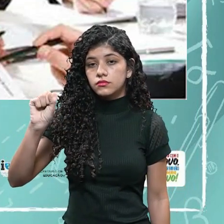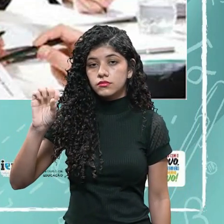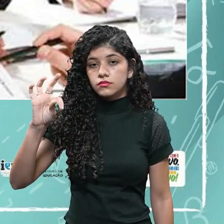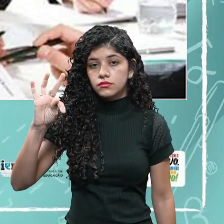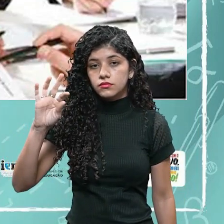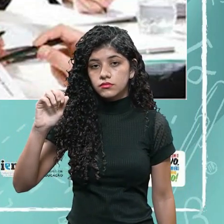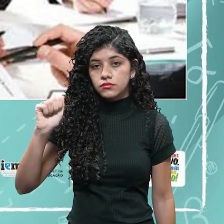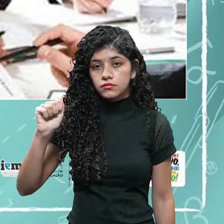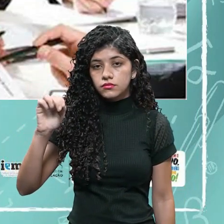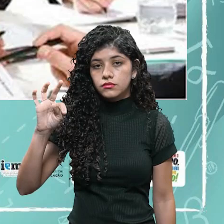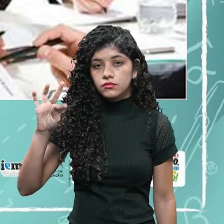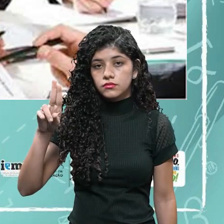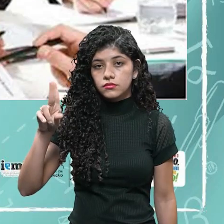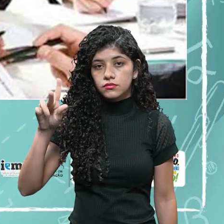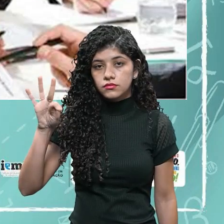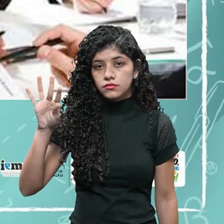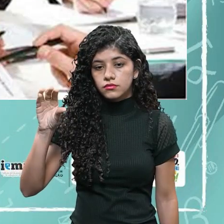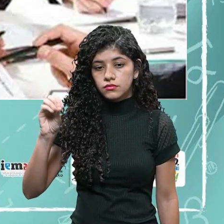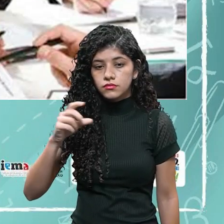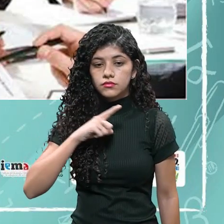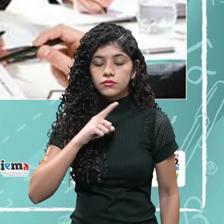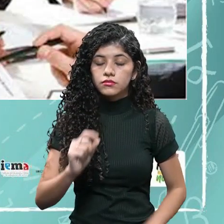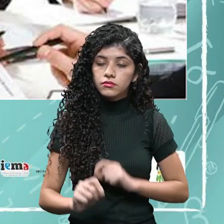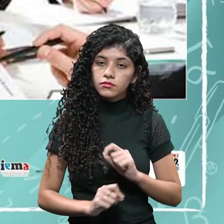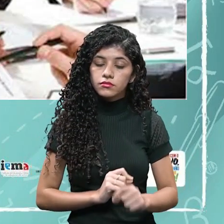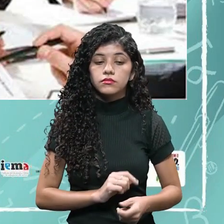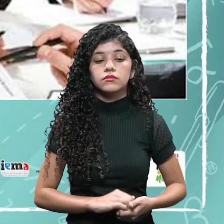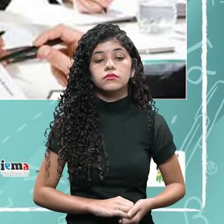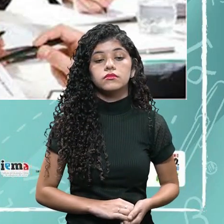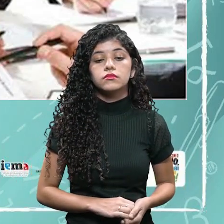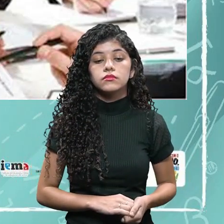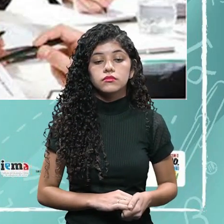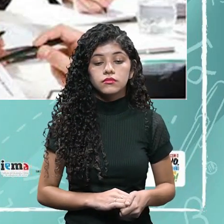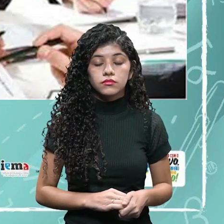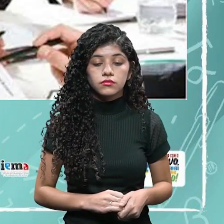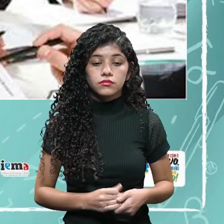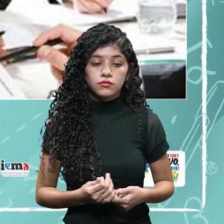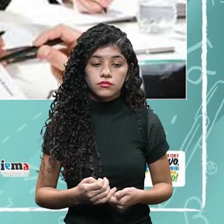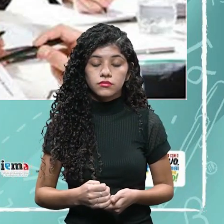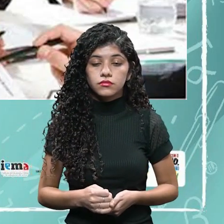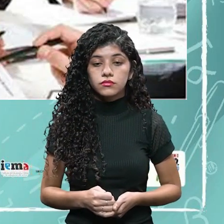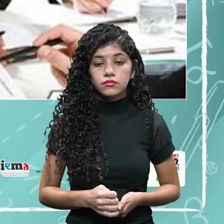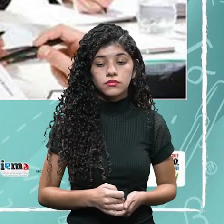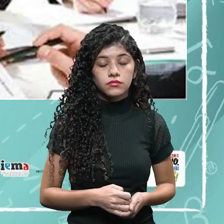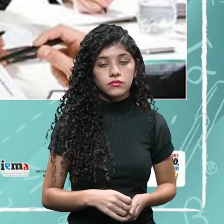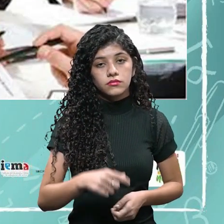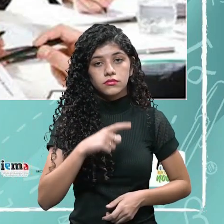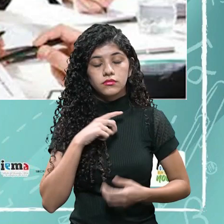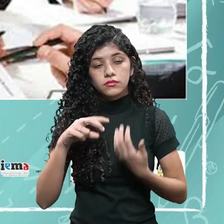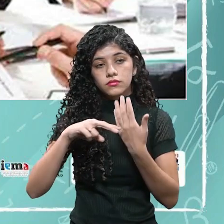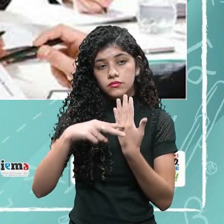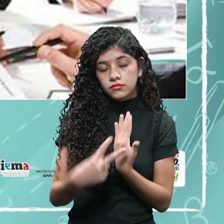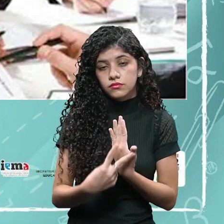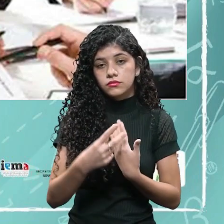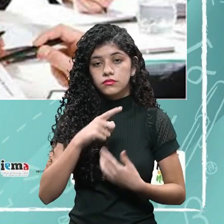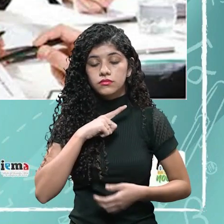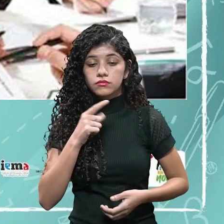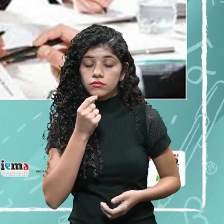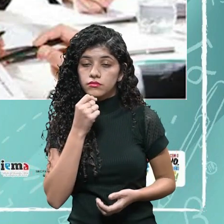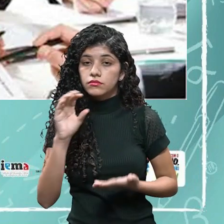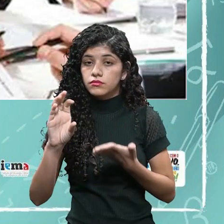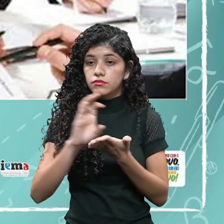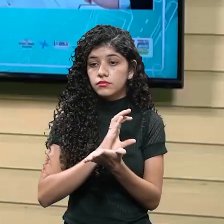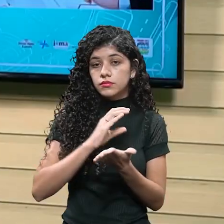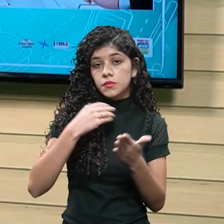dizendo isso, são denominados de ingressos e dispêndios, e os seus resultados ocasionam sobras ou